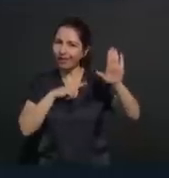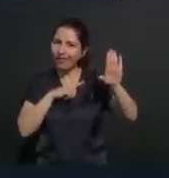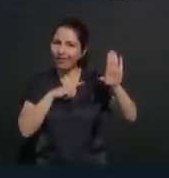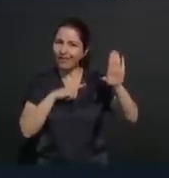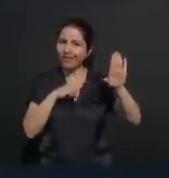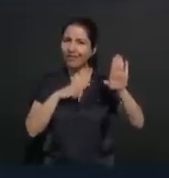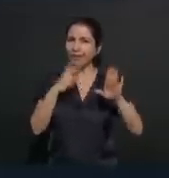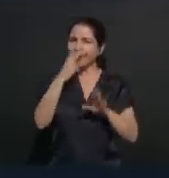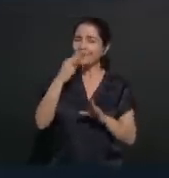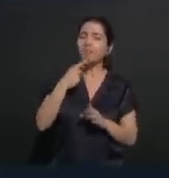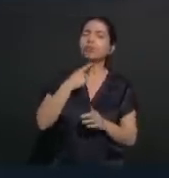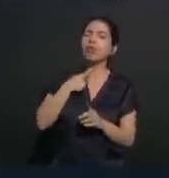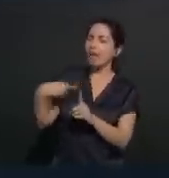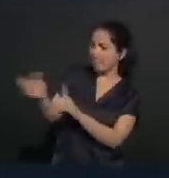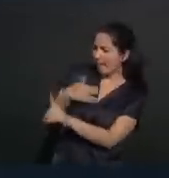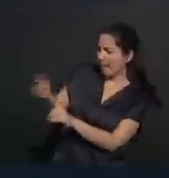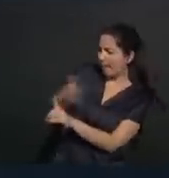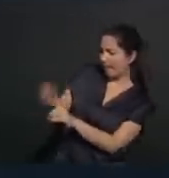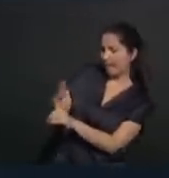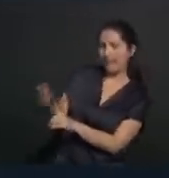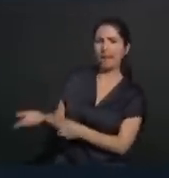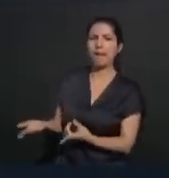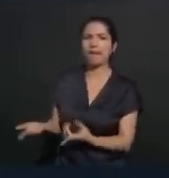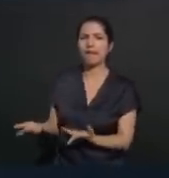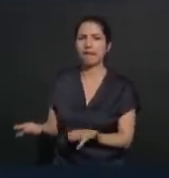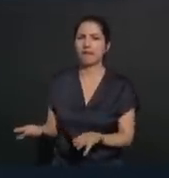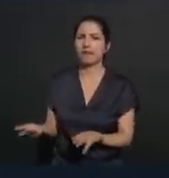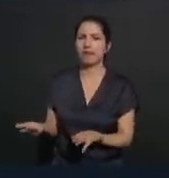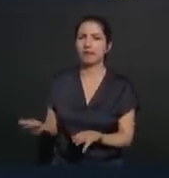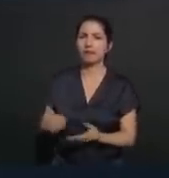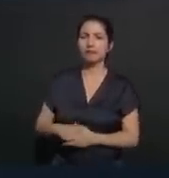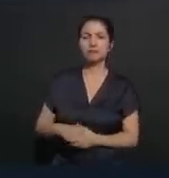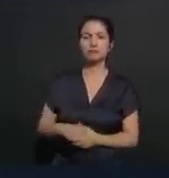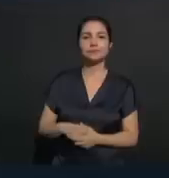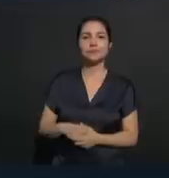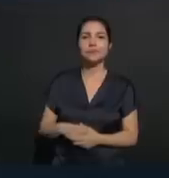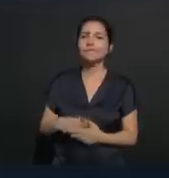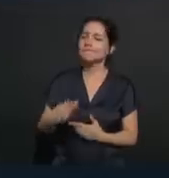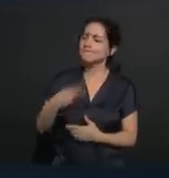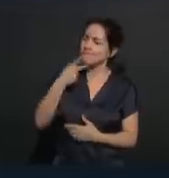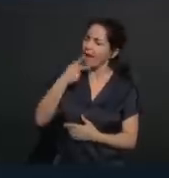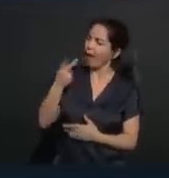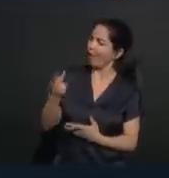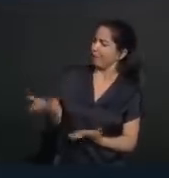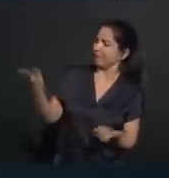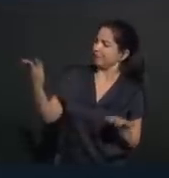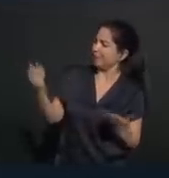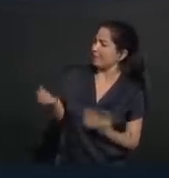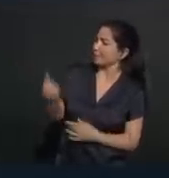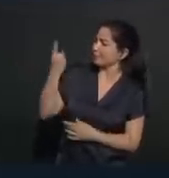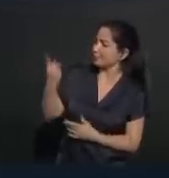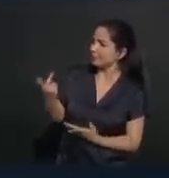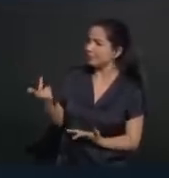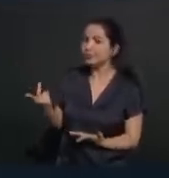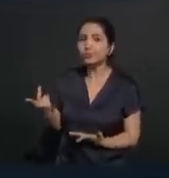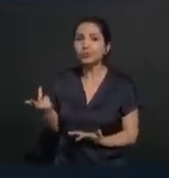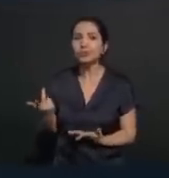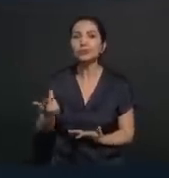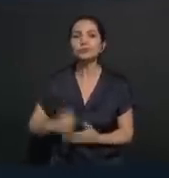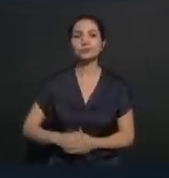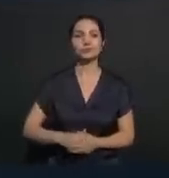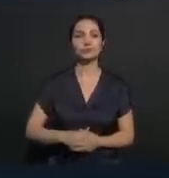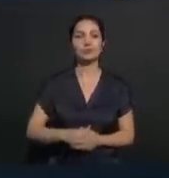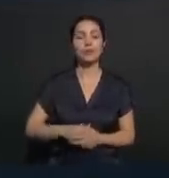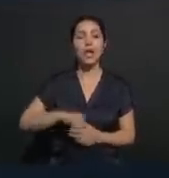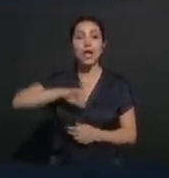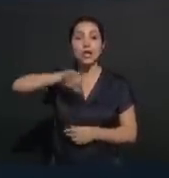de dar na cara? Quando ele te elogia, você quer bater nele. Que dirá quando ele fala uma idiotice dessa? Jacó ficou doido